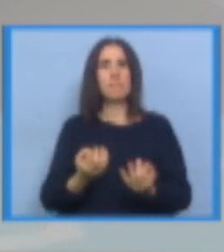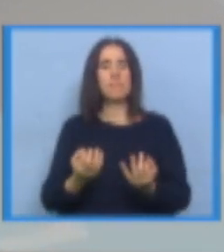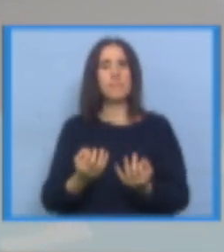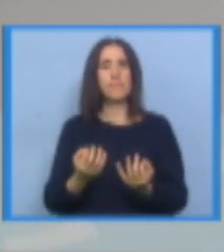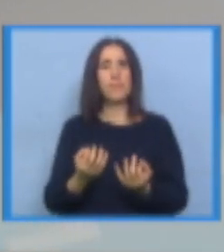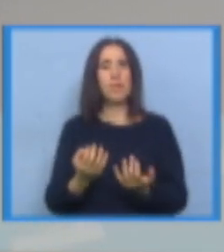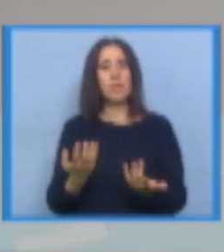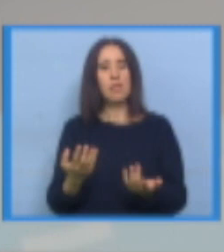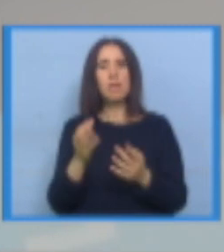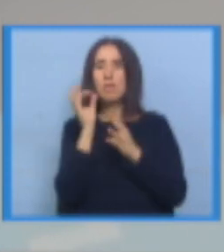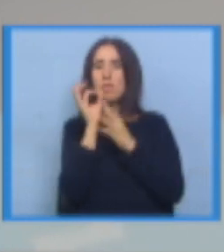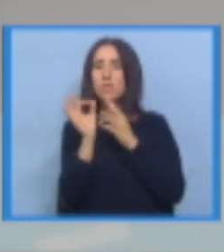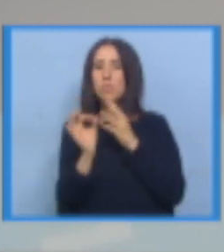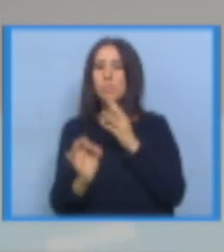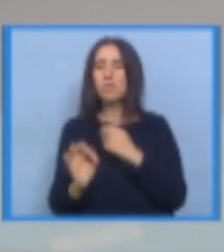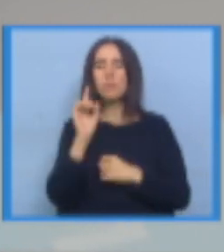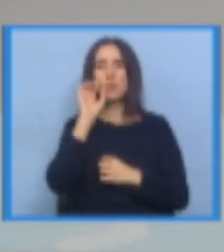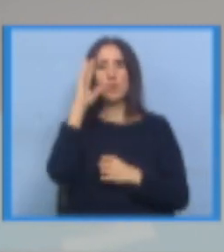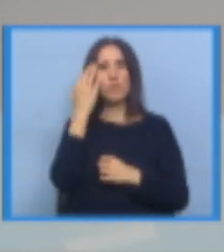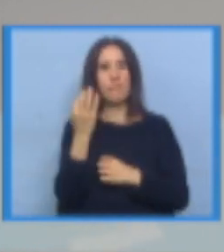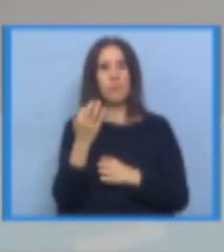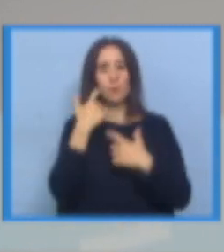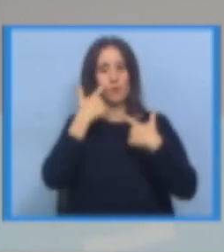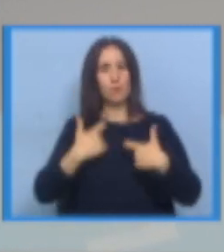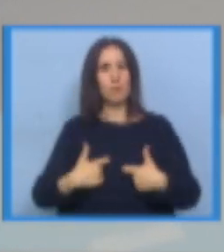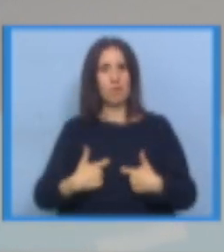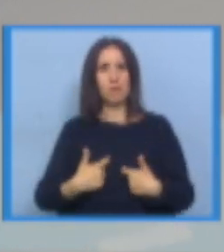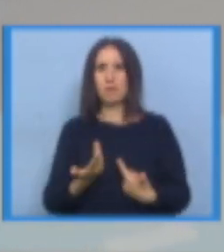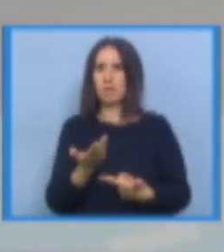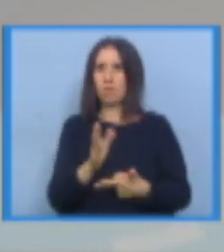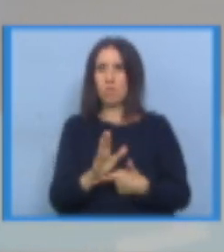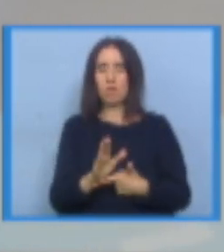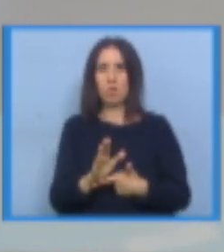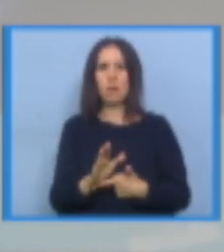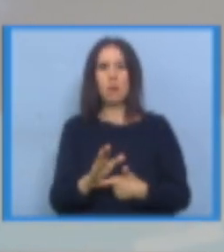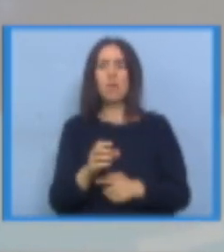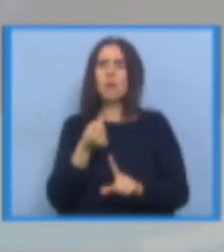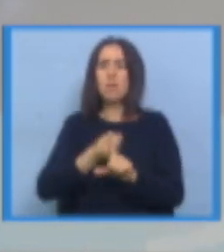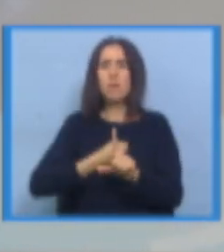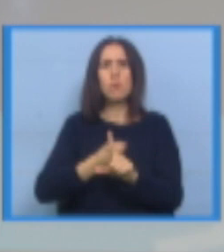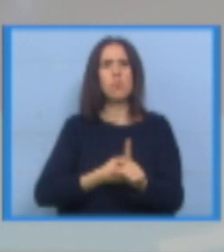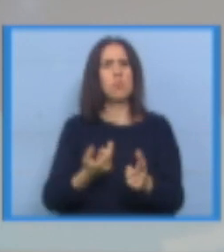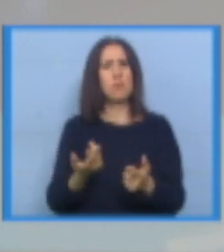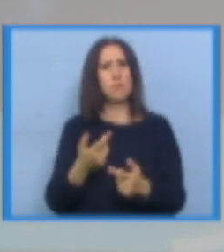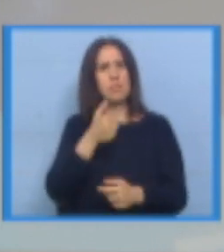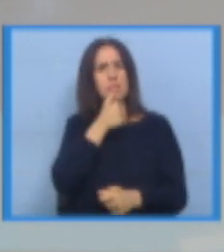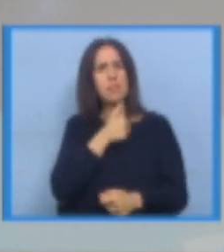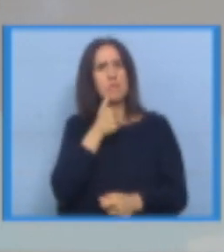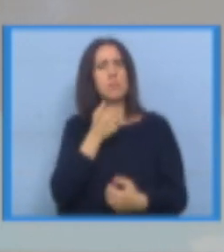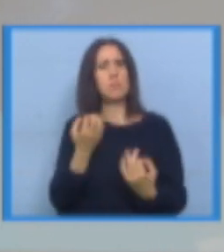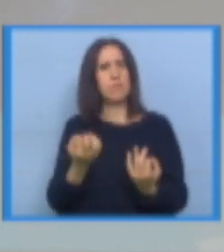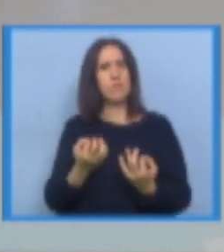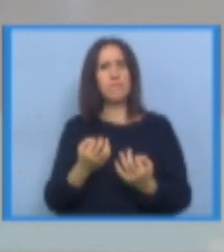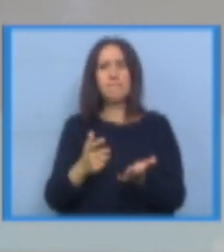assim, aspectos mais importantes do ser humano, como é a luta, como é também o sacrifício, como